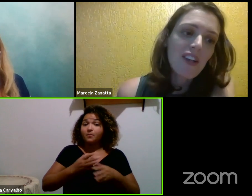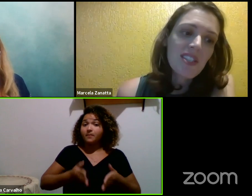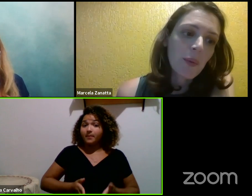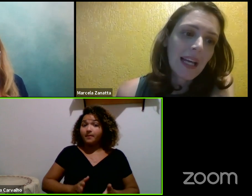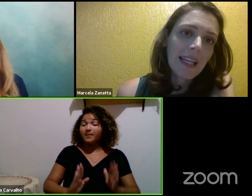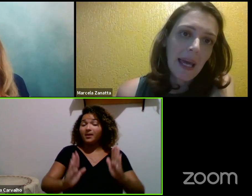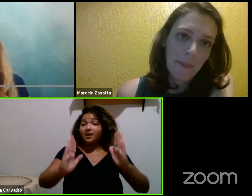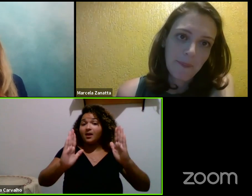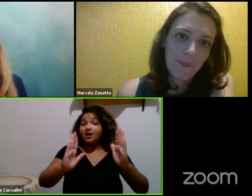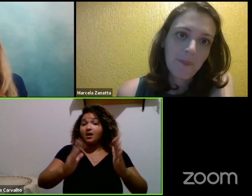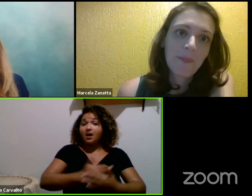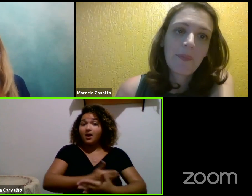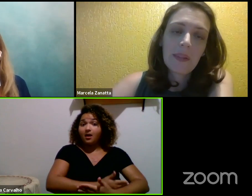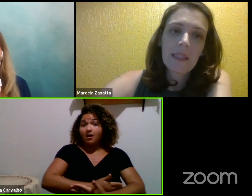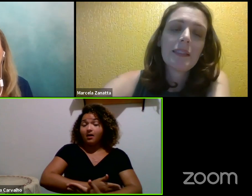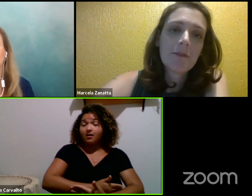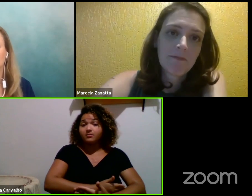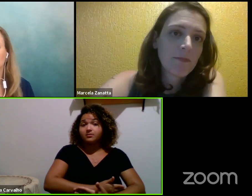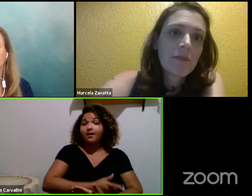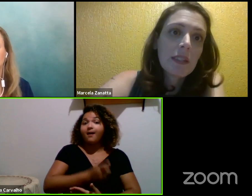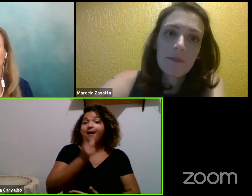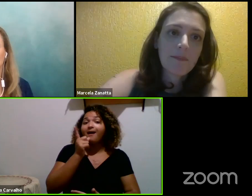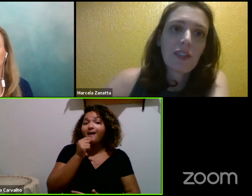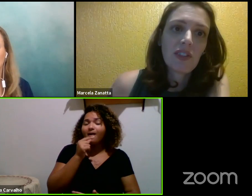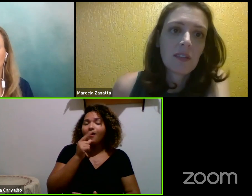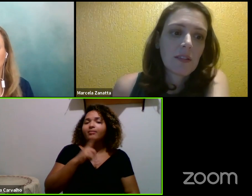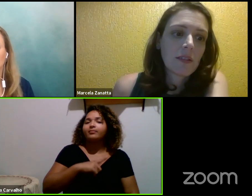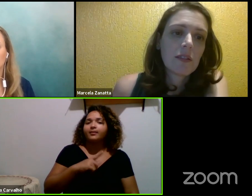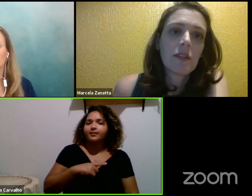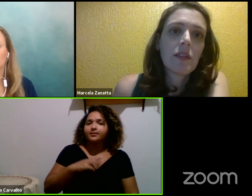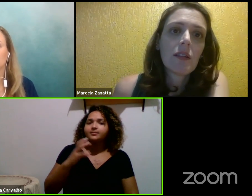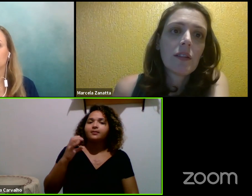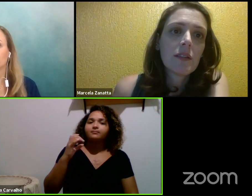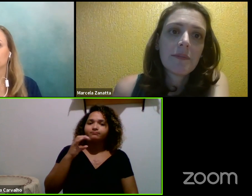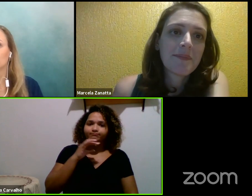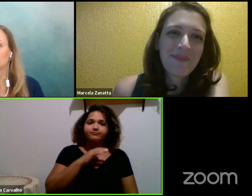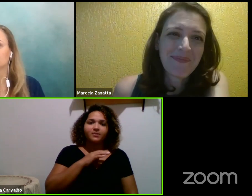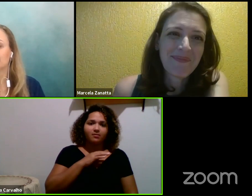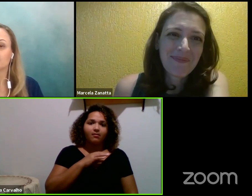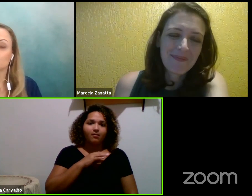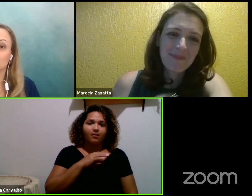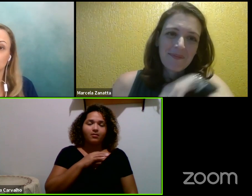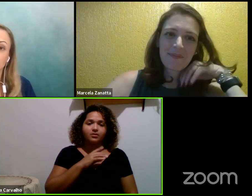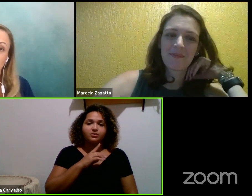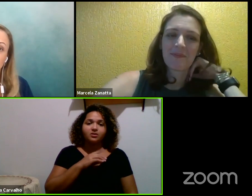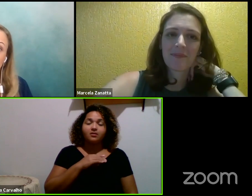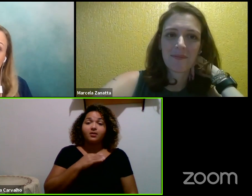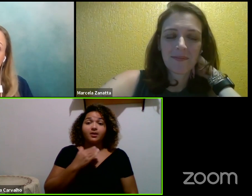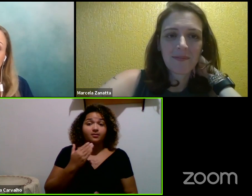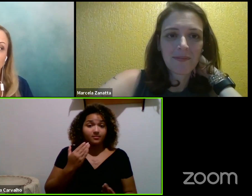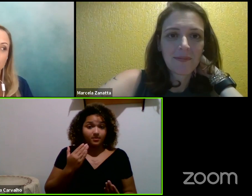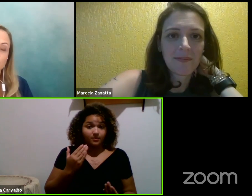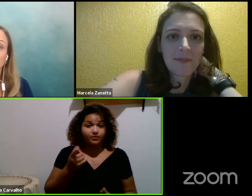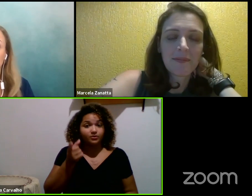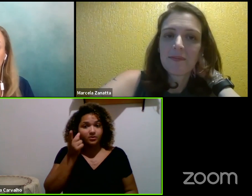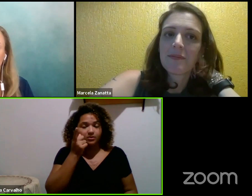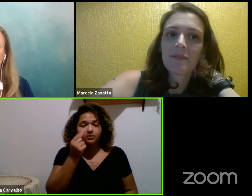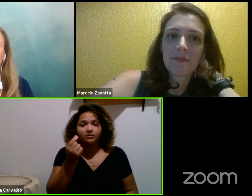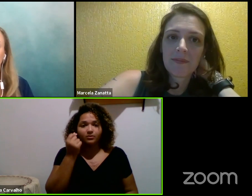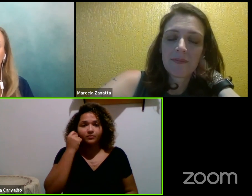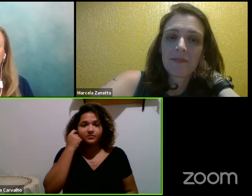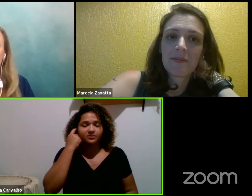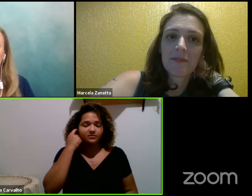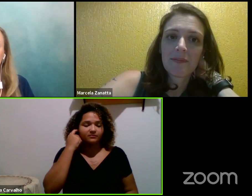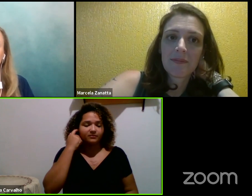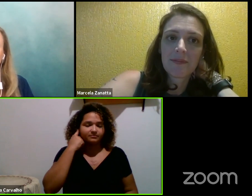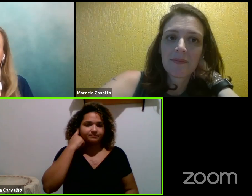E também tomar cuidado. Desculpa, Má, perdão, desculpa. E também tomar cuidado, elas gostam de água muito